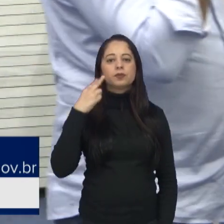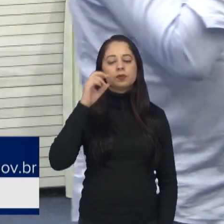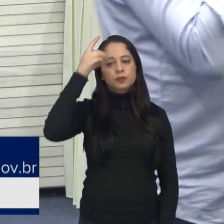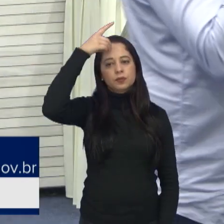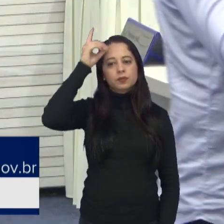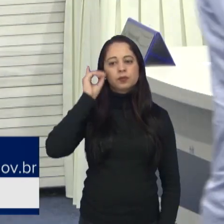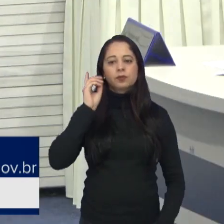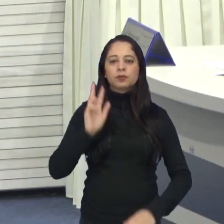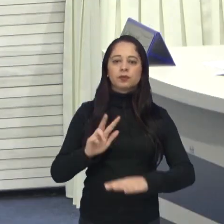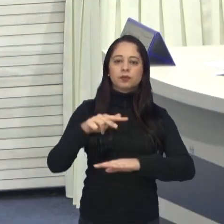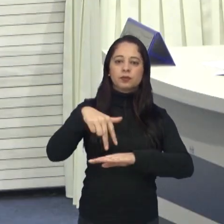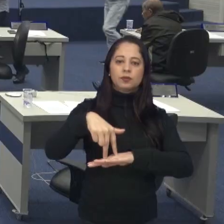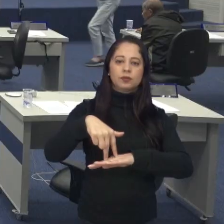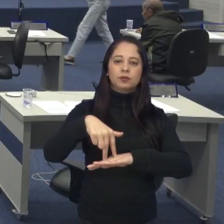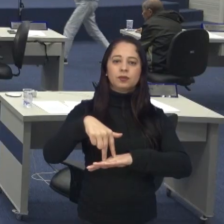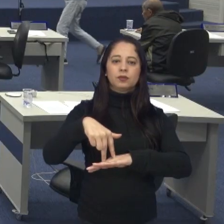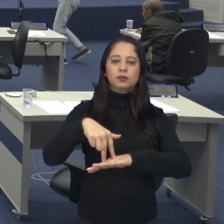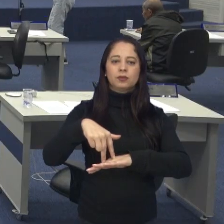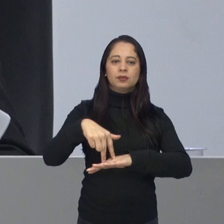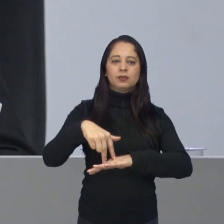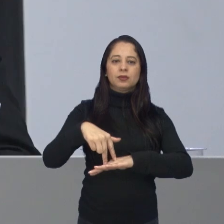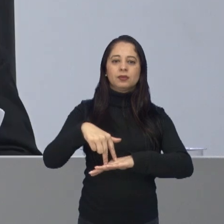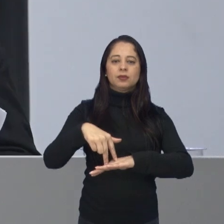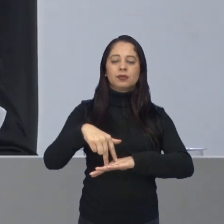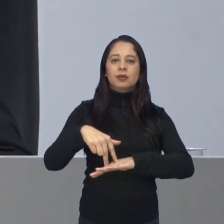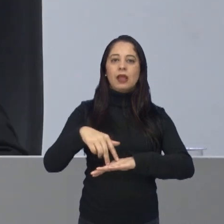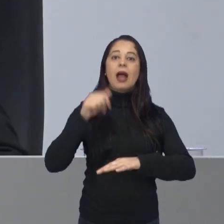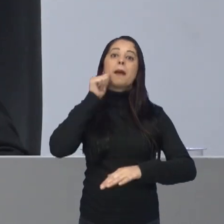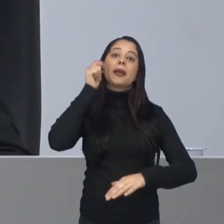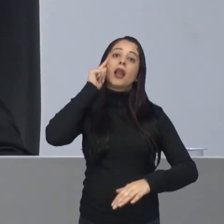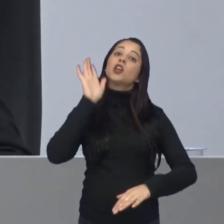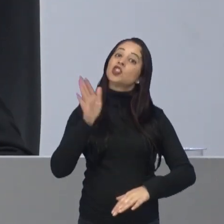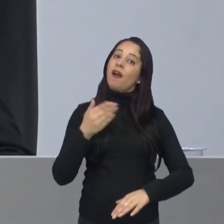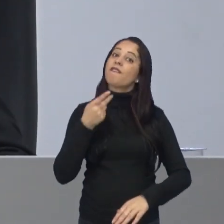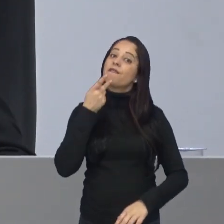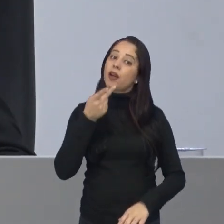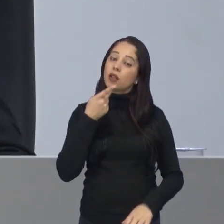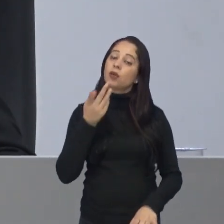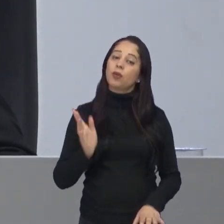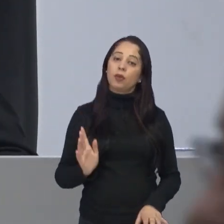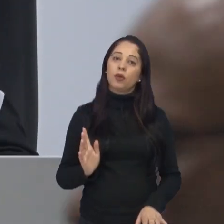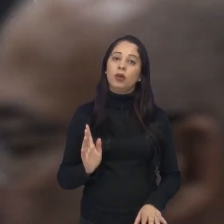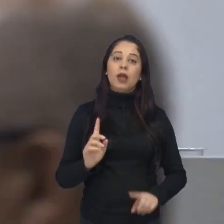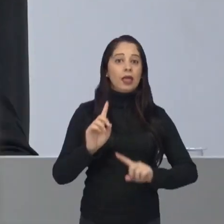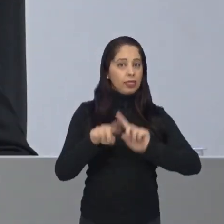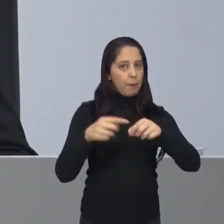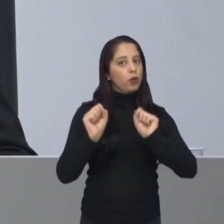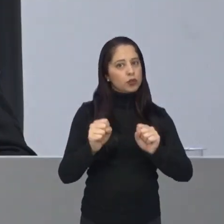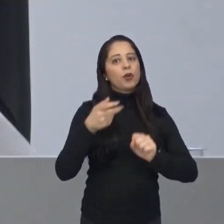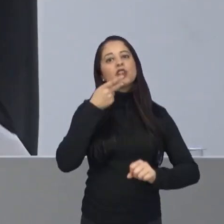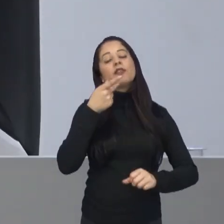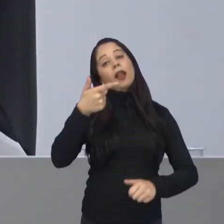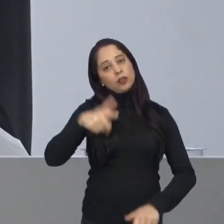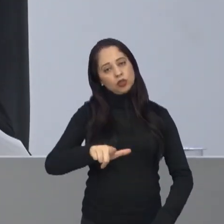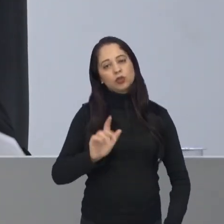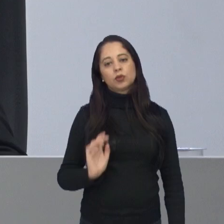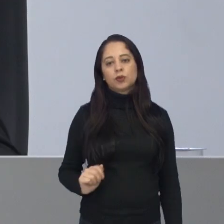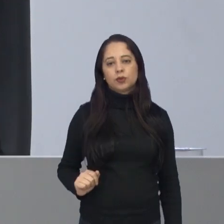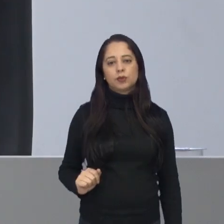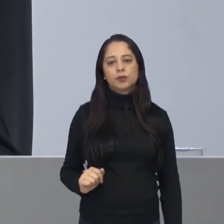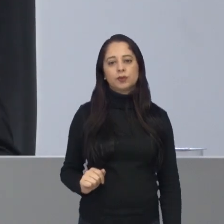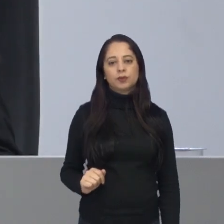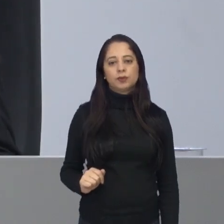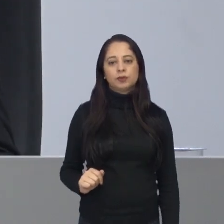Dulce Rita. A vereadora Amélia Naomi já deu sua justificativa de votação. No próximo projeto, Vossa Excelência pode voltar ao microfone, vereadora.